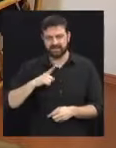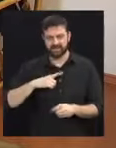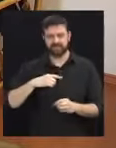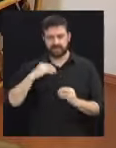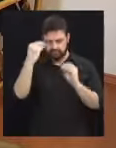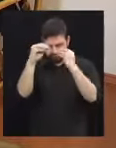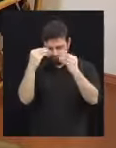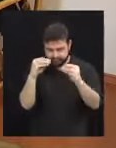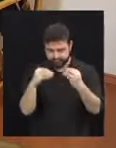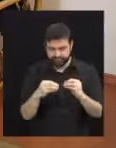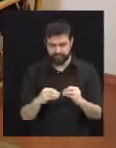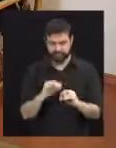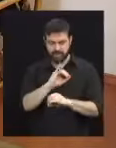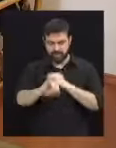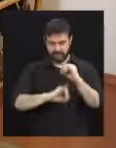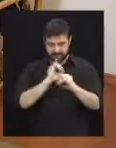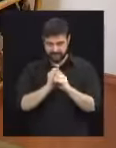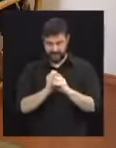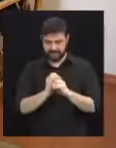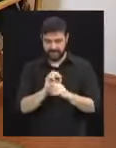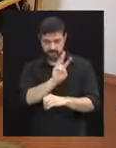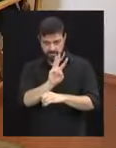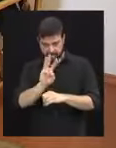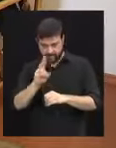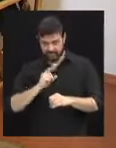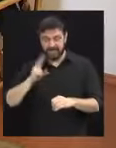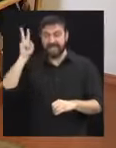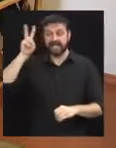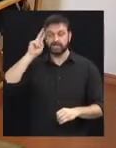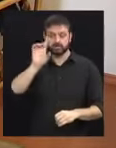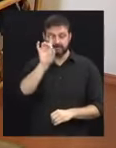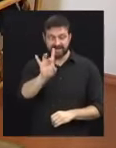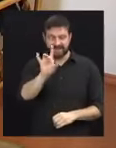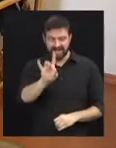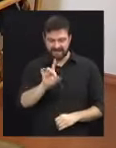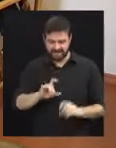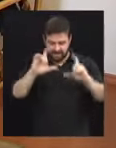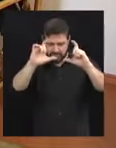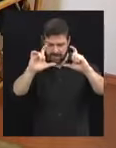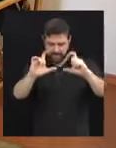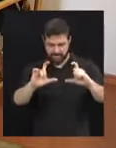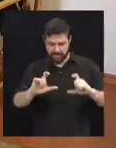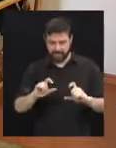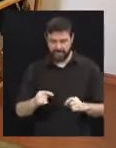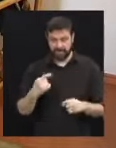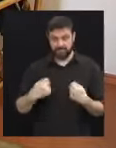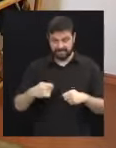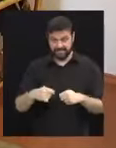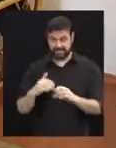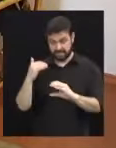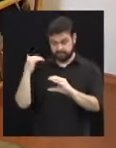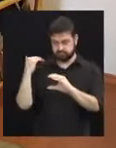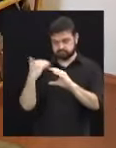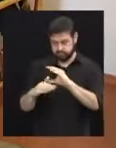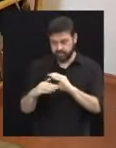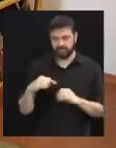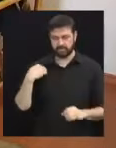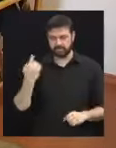eles lá, a maioria deles tem o histórico, né, a história de cada um deles. Enviar pra gente um e-mail, a gente